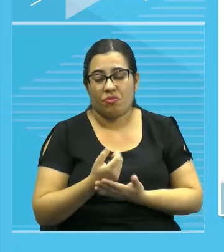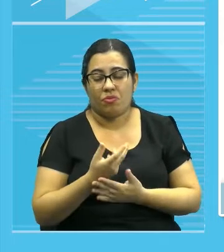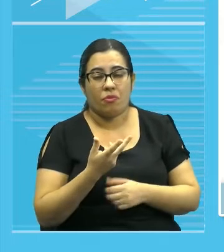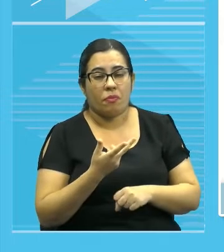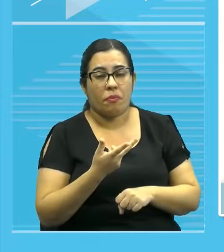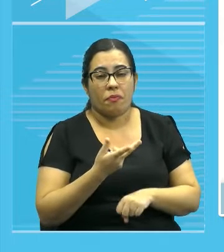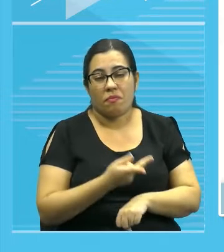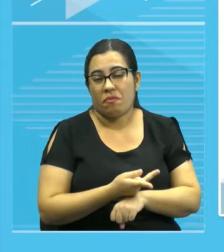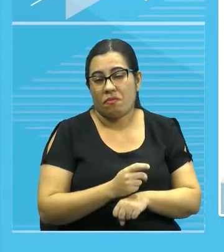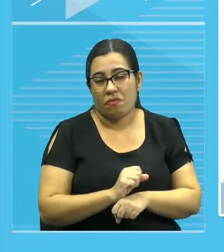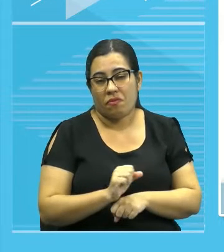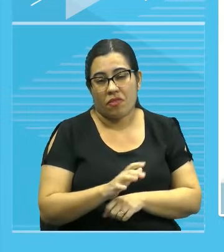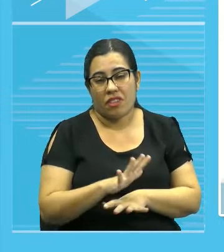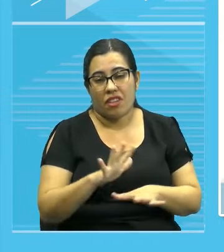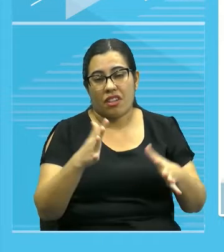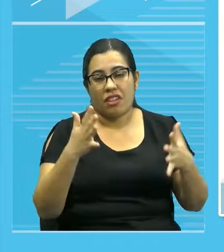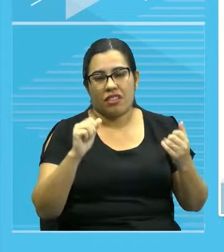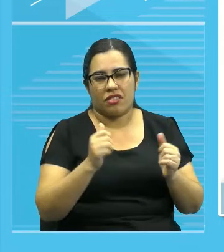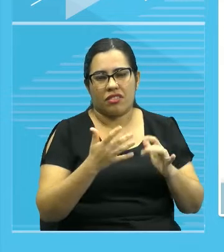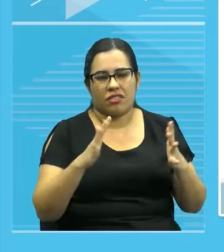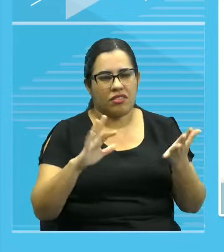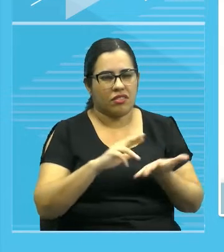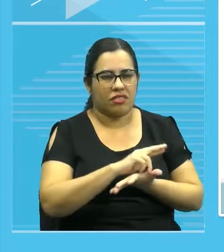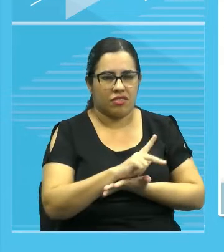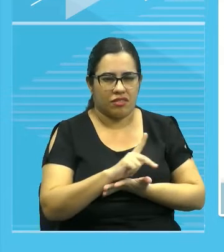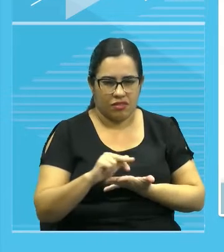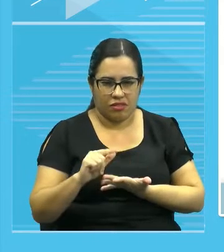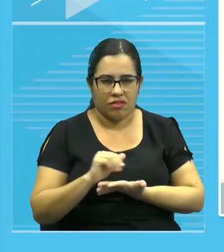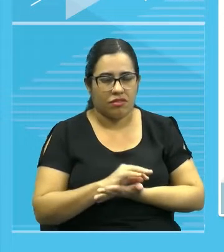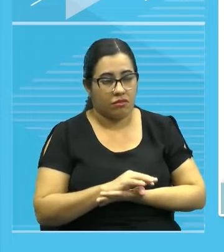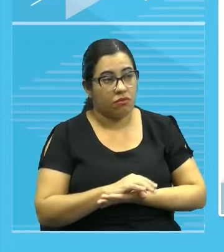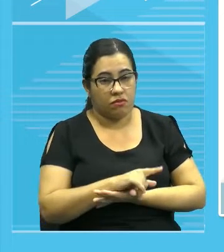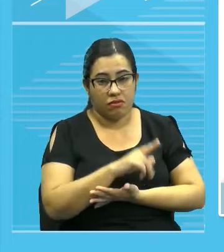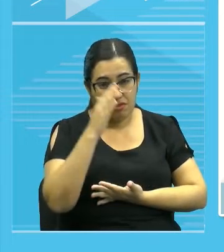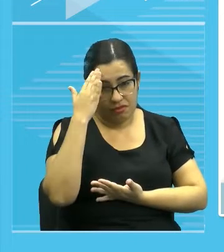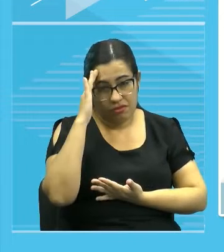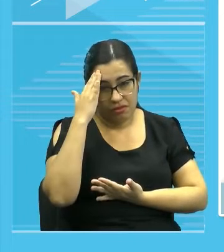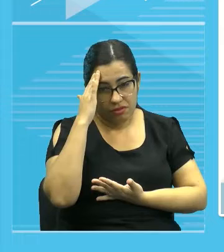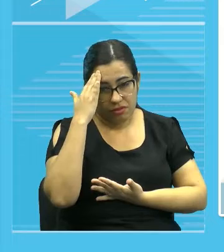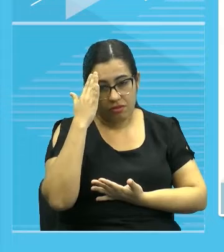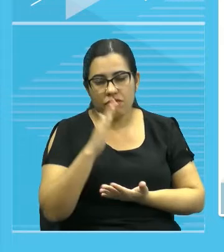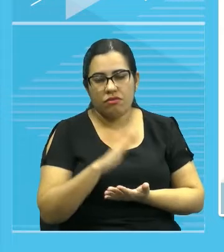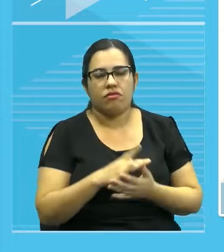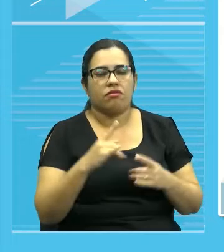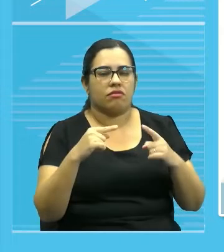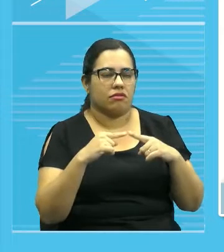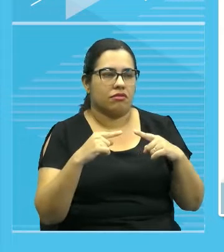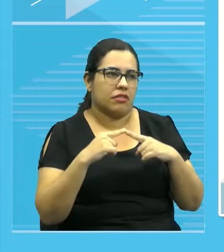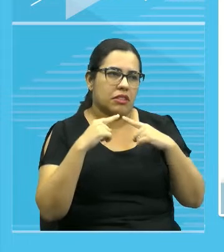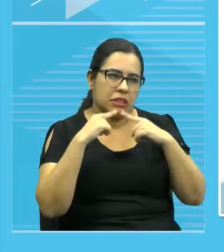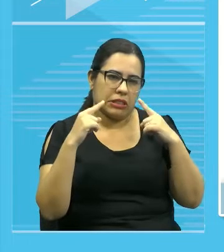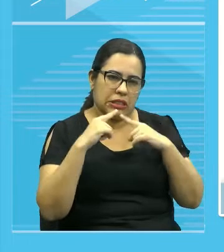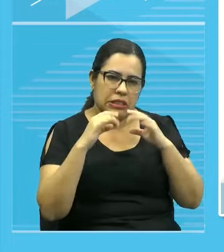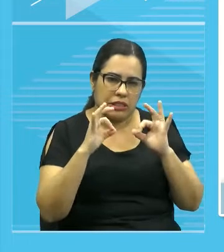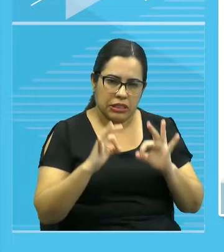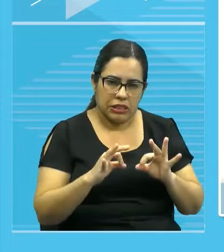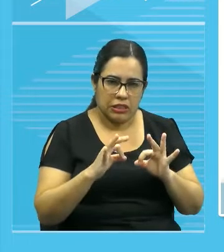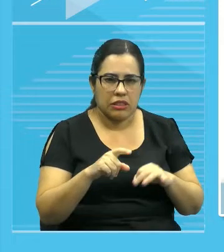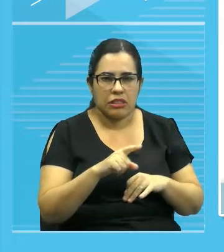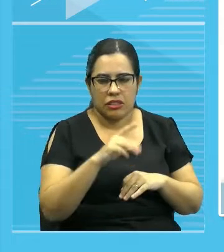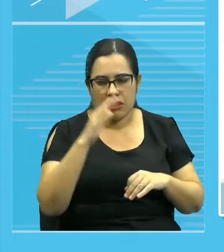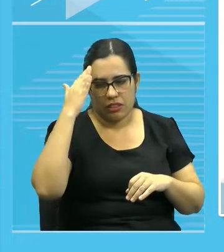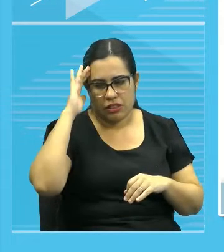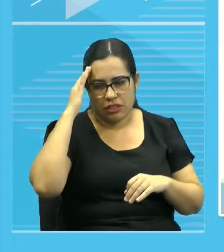pedras preciosas por aí vai entendem é uma crítica é essa entendido essa